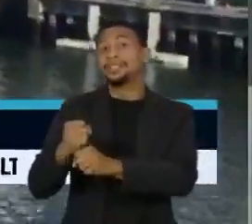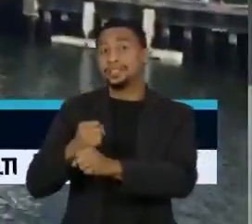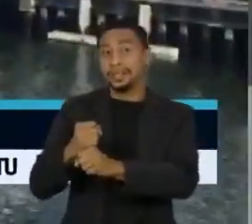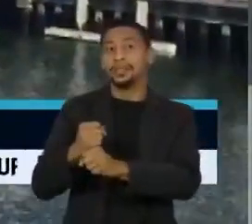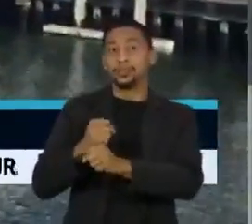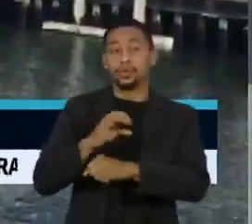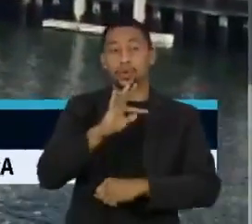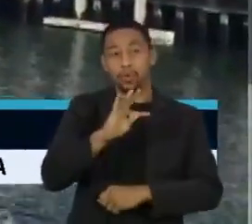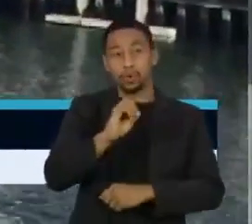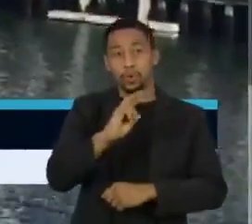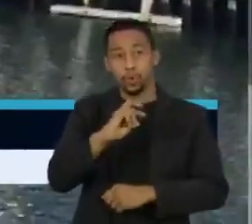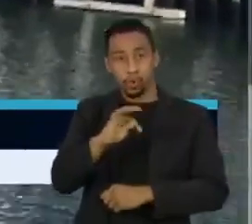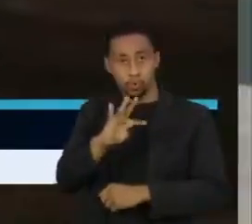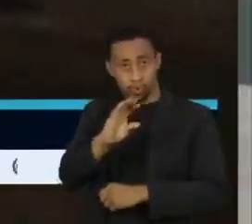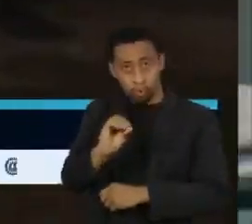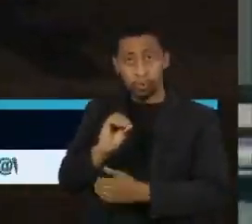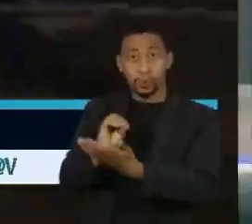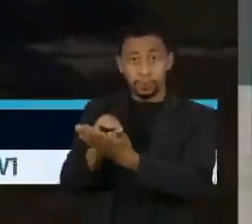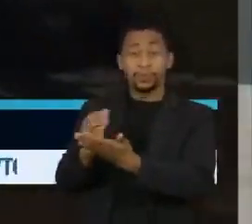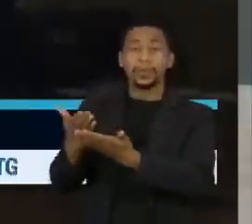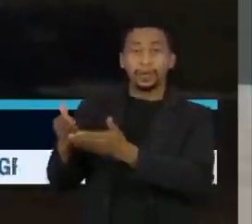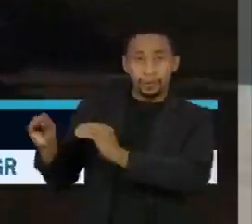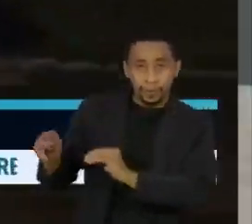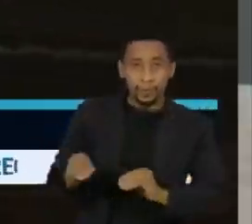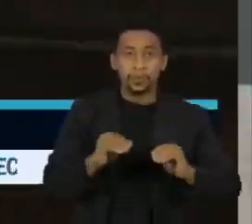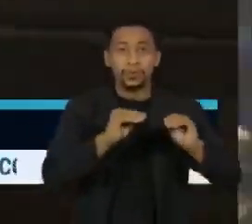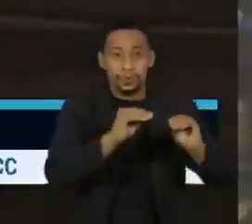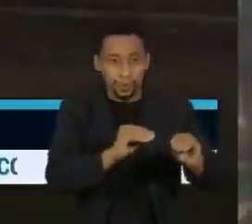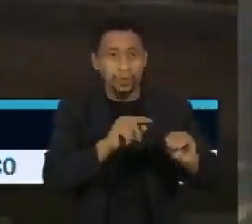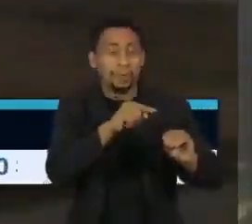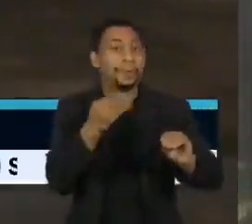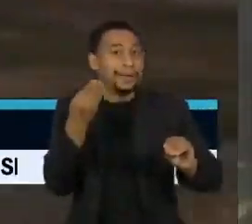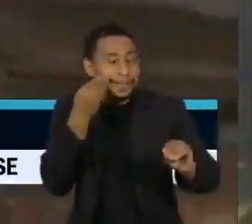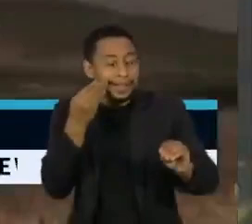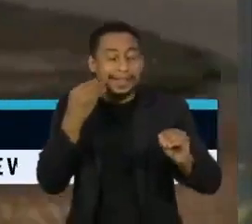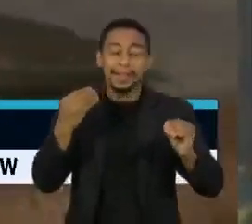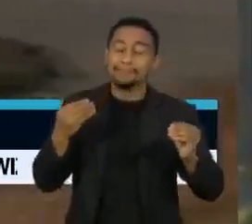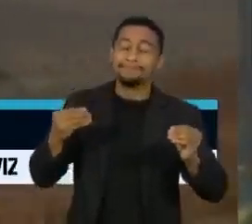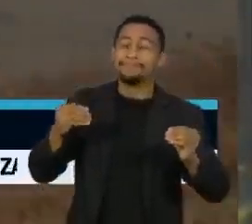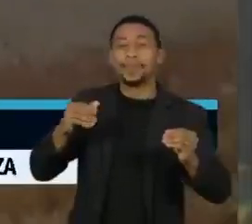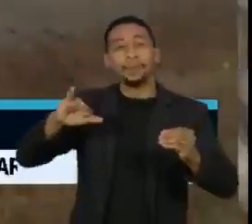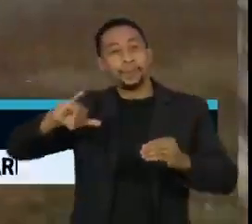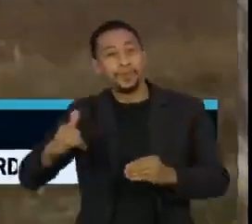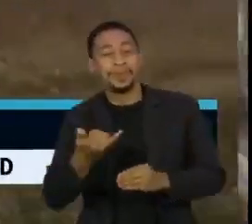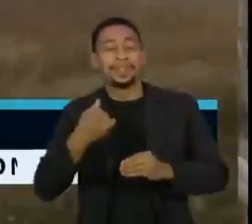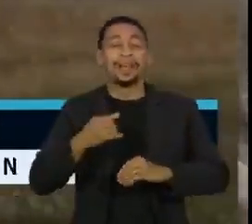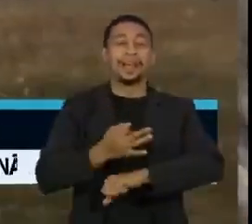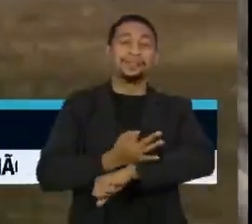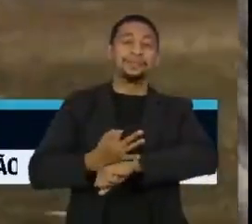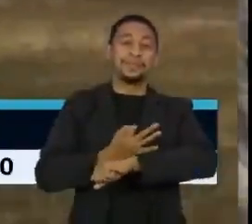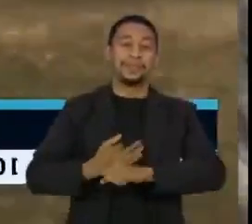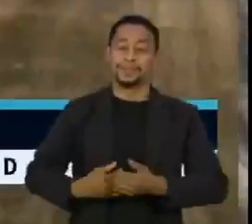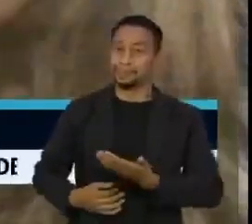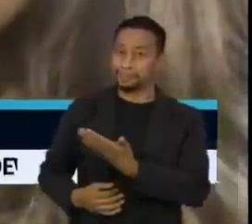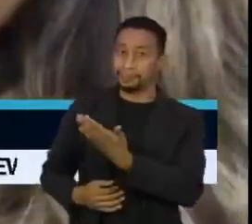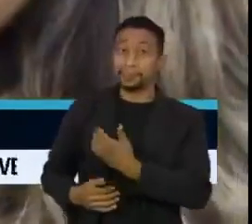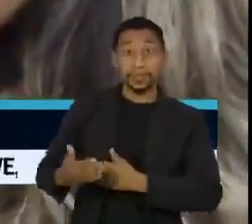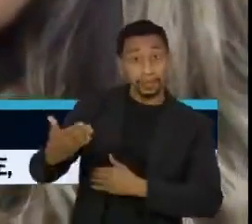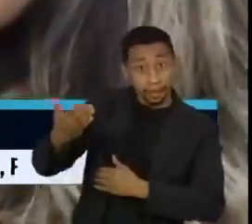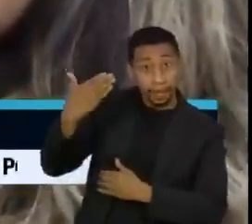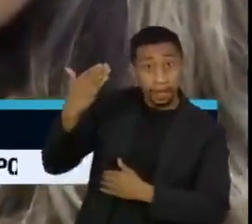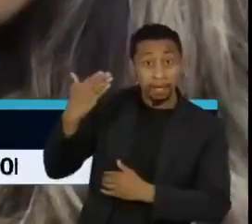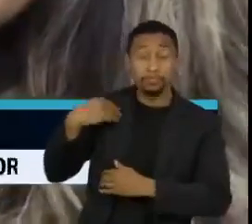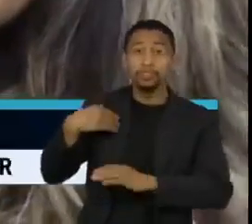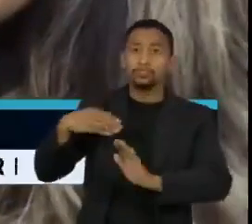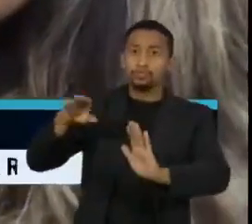Toronto. Vieram para a costa oeste, em Vancouver, para tentar se refrescar nas férias. Antes da gente chegar aqui, a